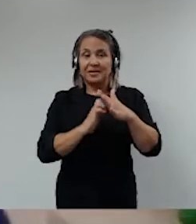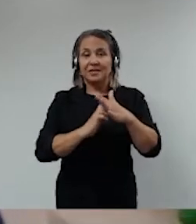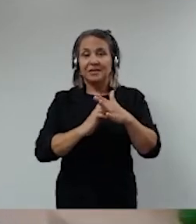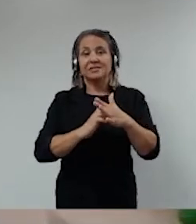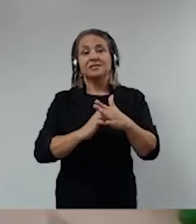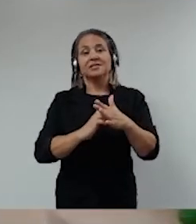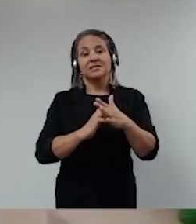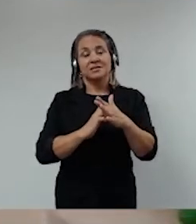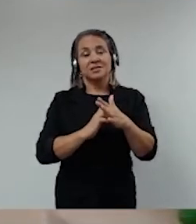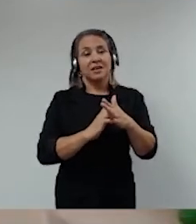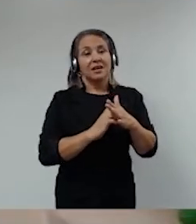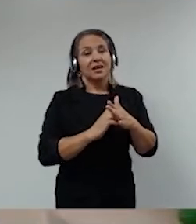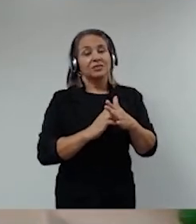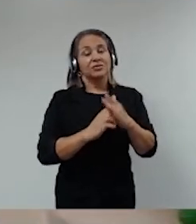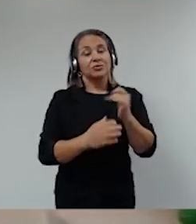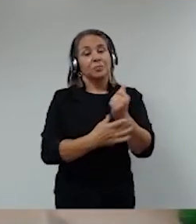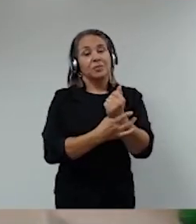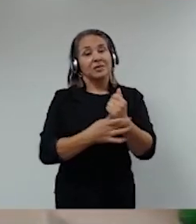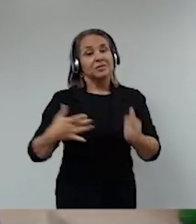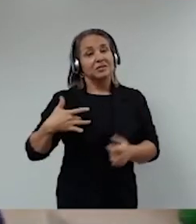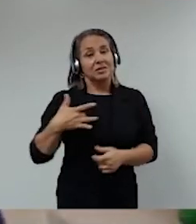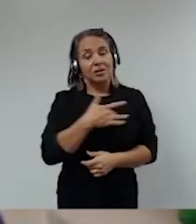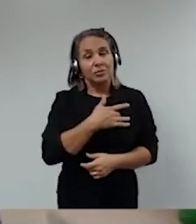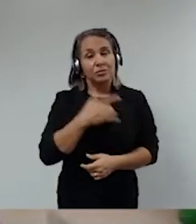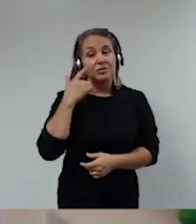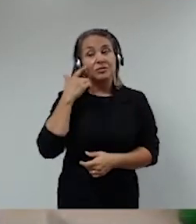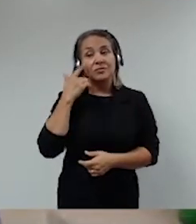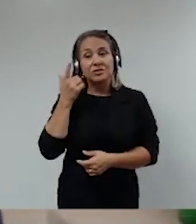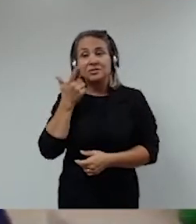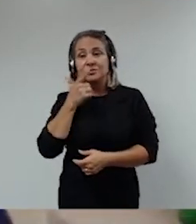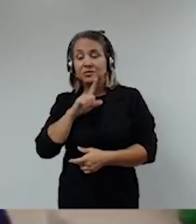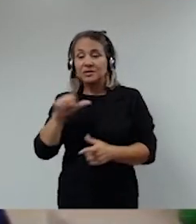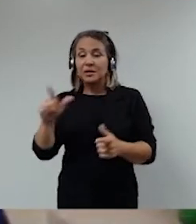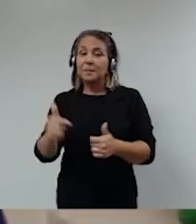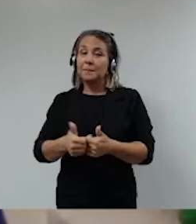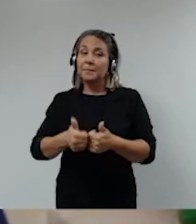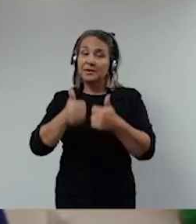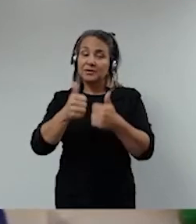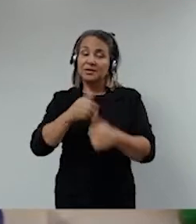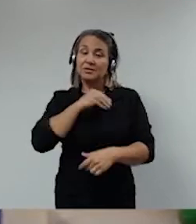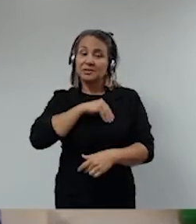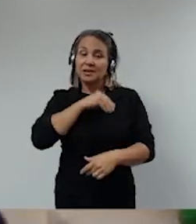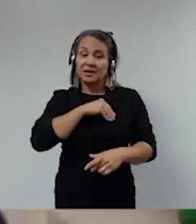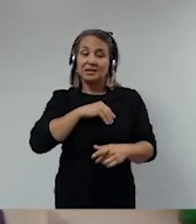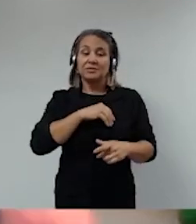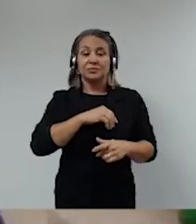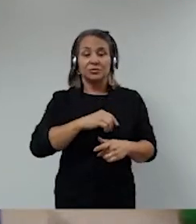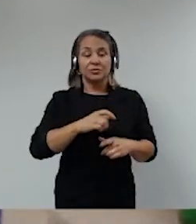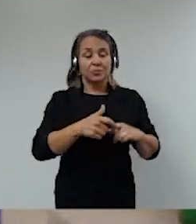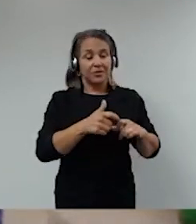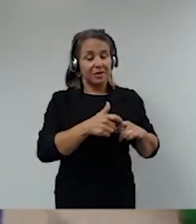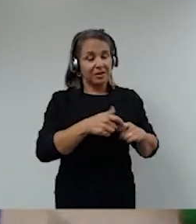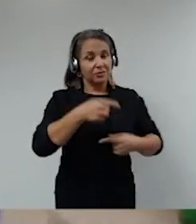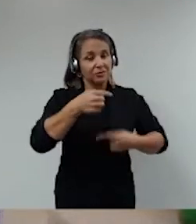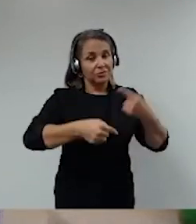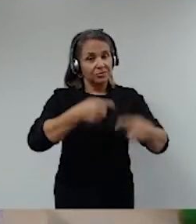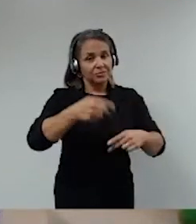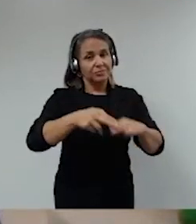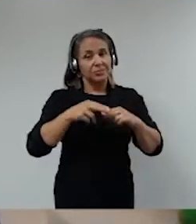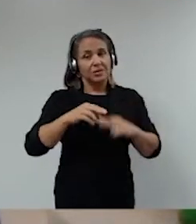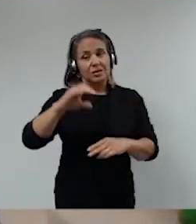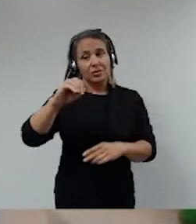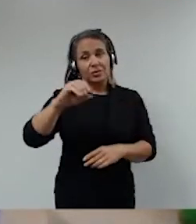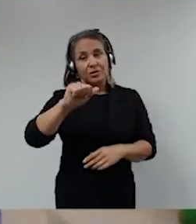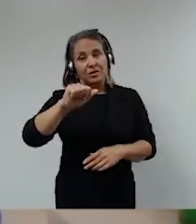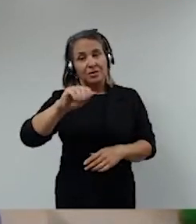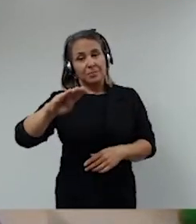saúde e seguradoras já estão tentando reduzir os honorários médicos, em discussão até pela própria OAB,